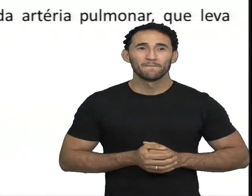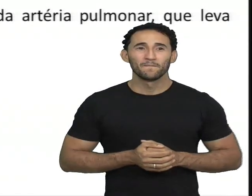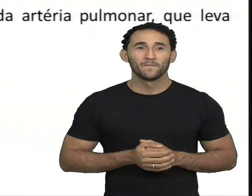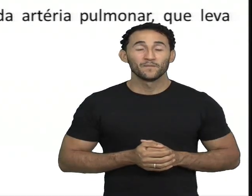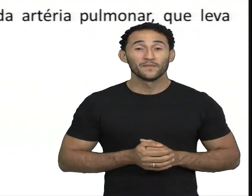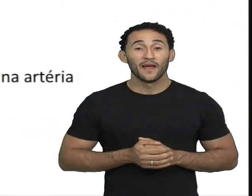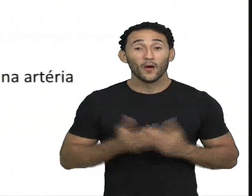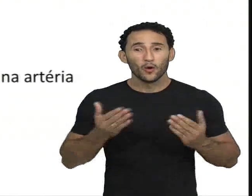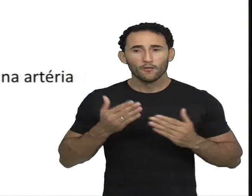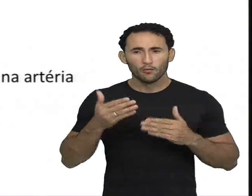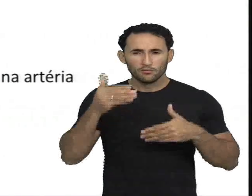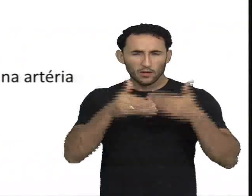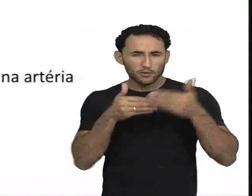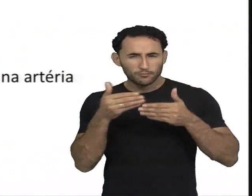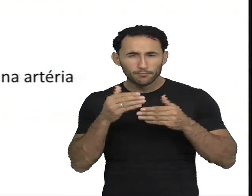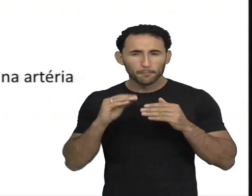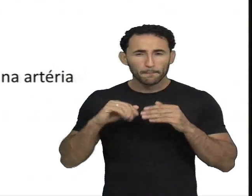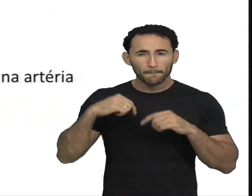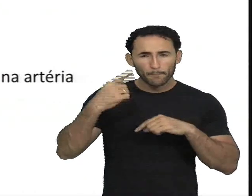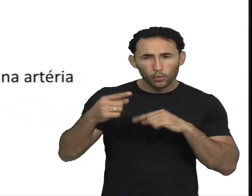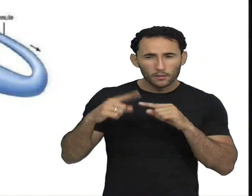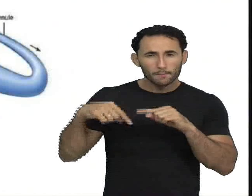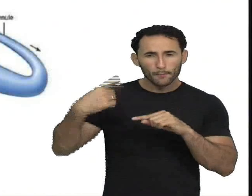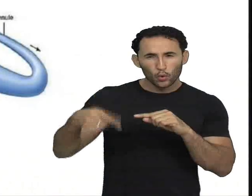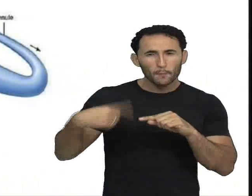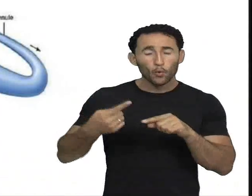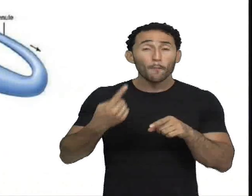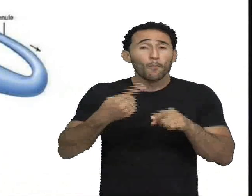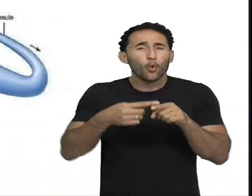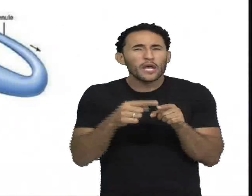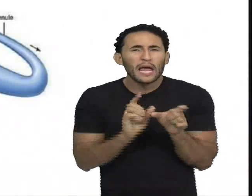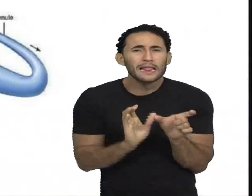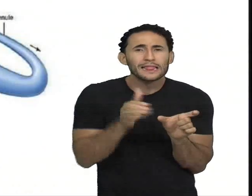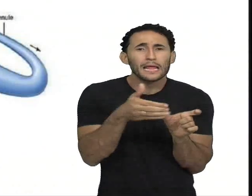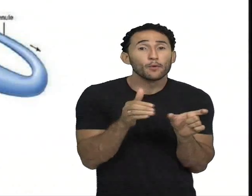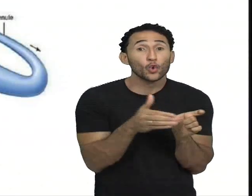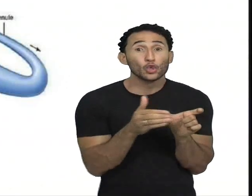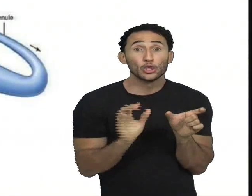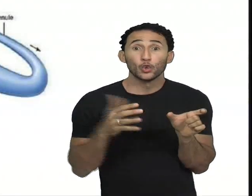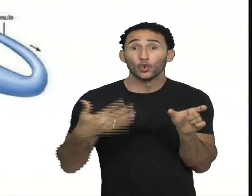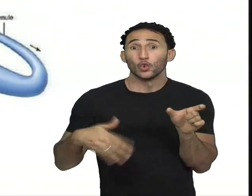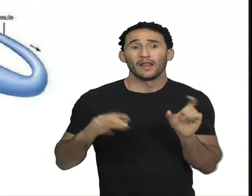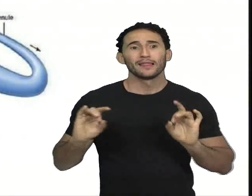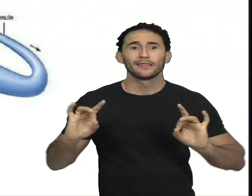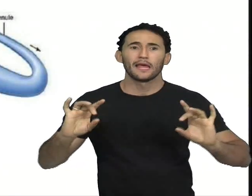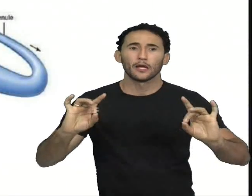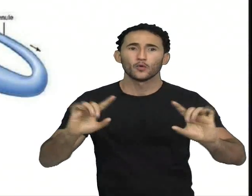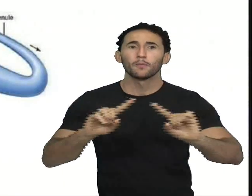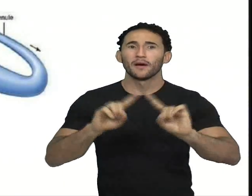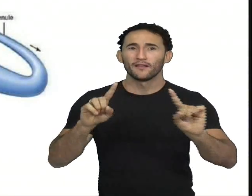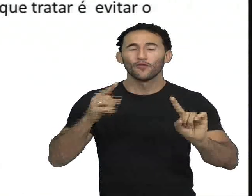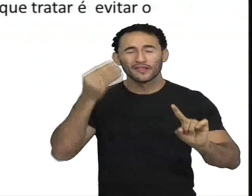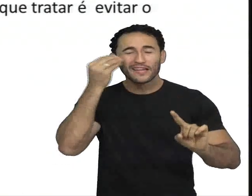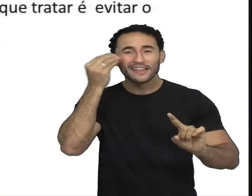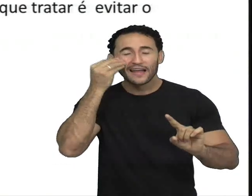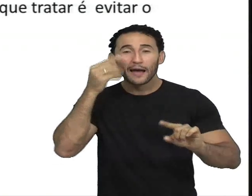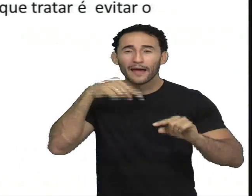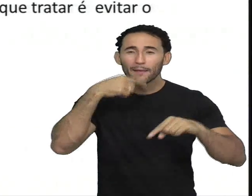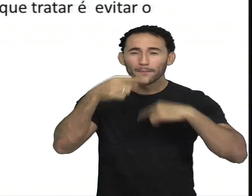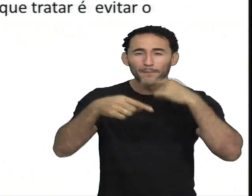Vou pular um pouco aqui, que tem uns termos mais técnicos, para tentar responder as perguntas que foram feitas. Todo o